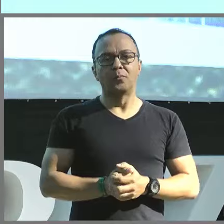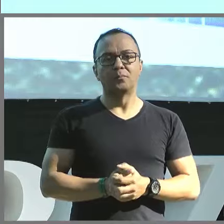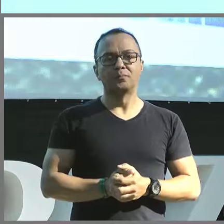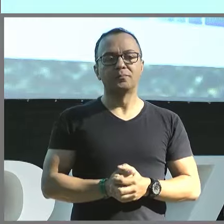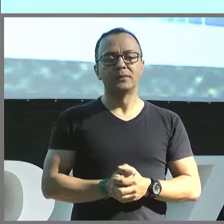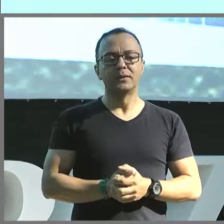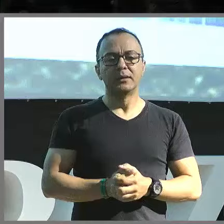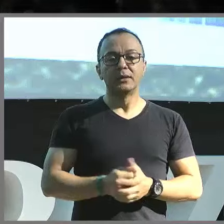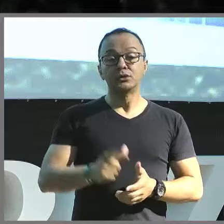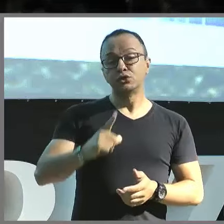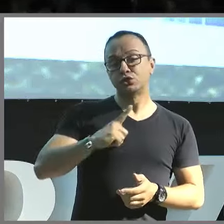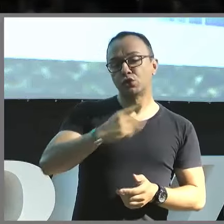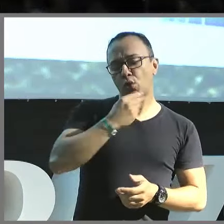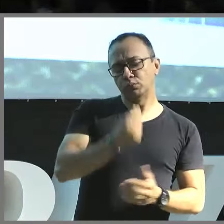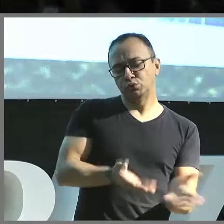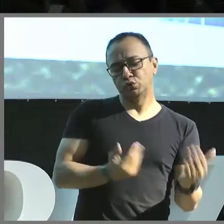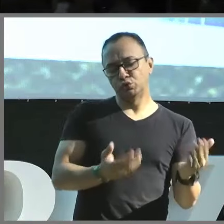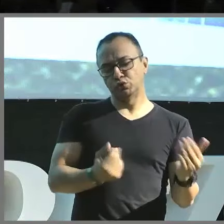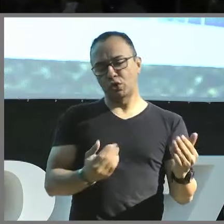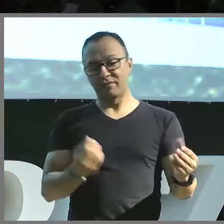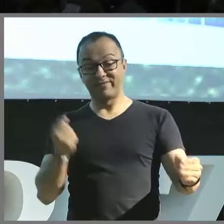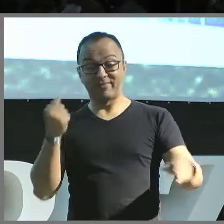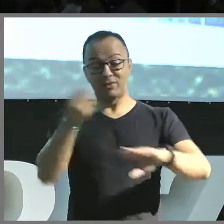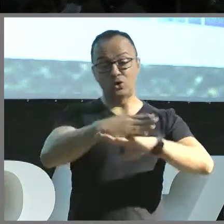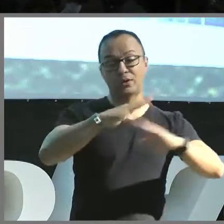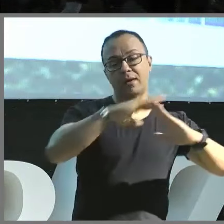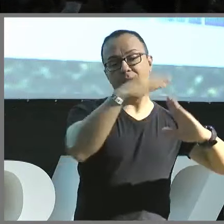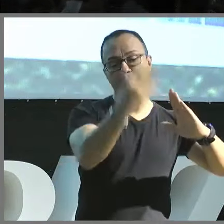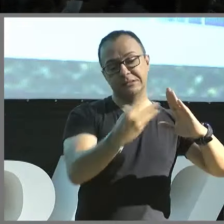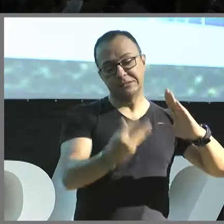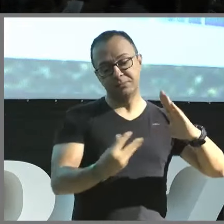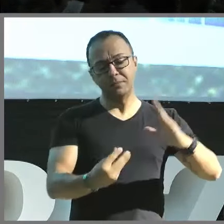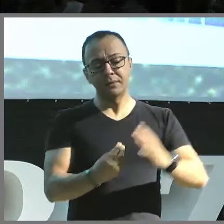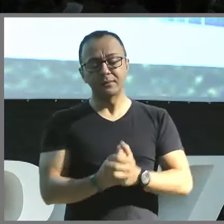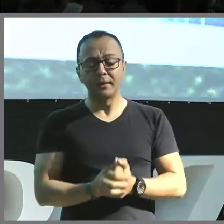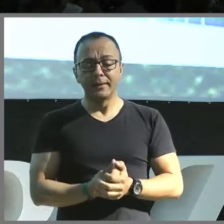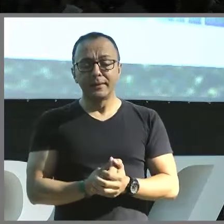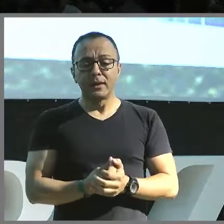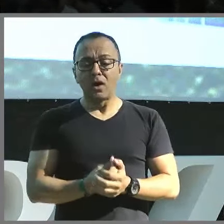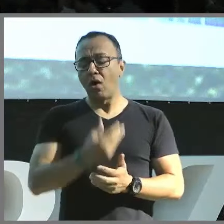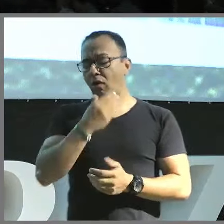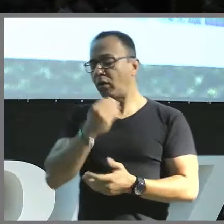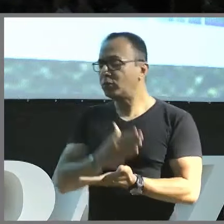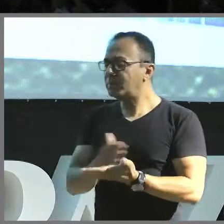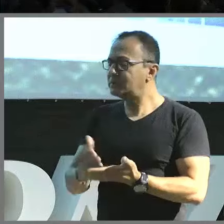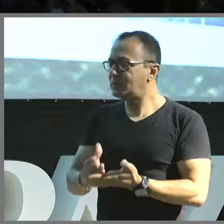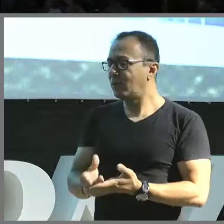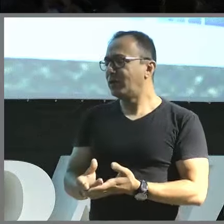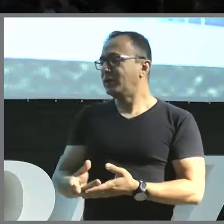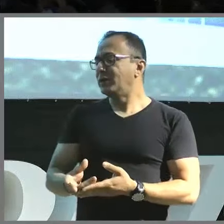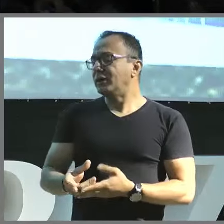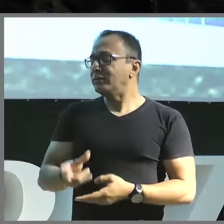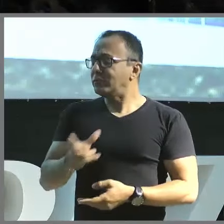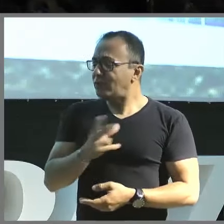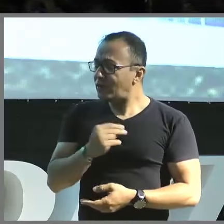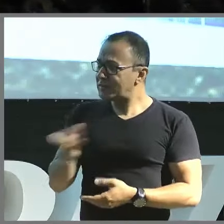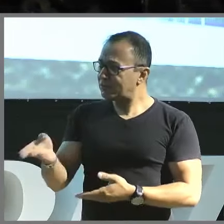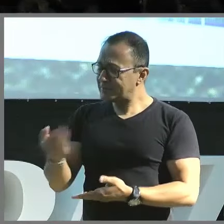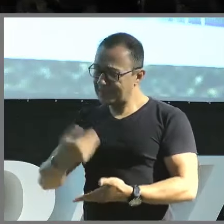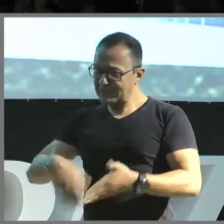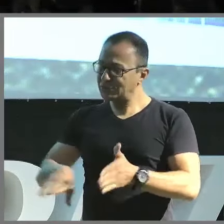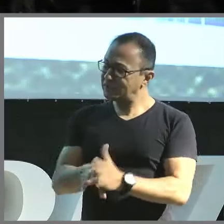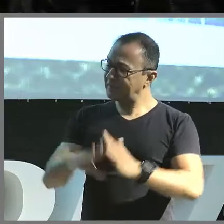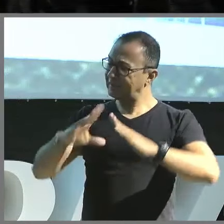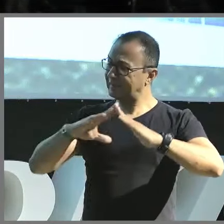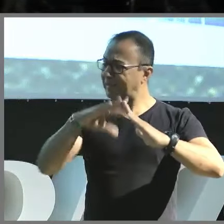meio alcoolizado, e a mãe disse, meu filho, nós estudamos o Evangelho e você chega assim, você bebeu e bebeu muito. Ele